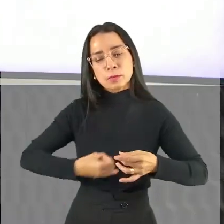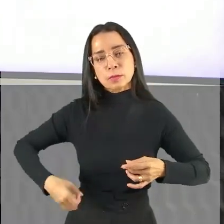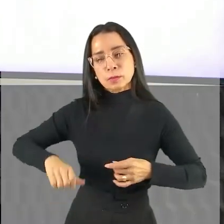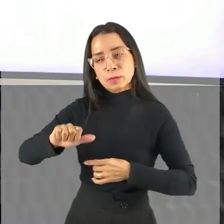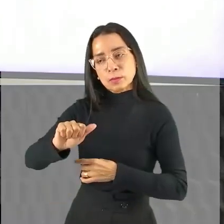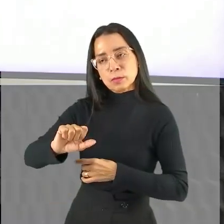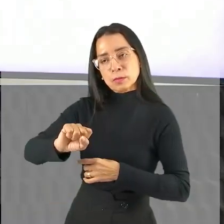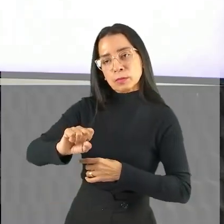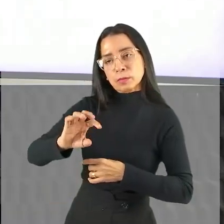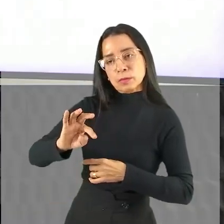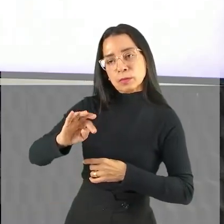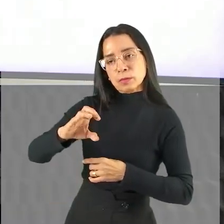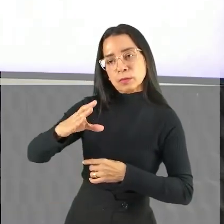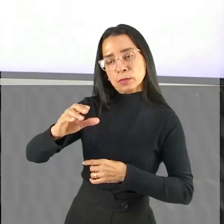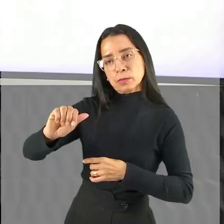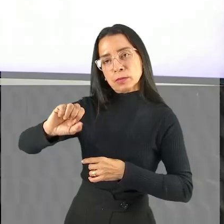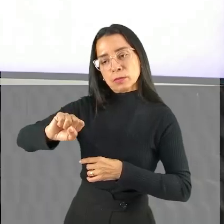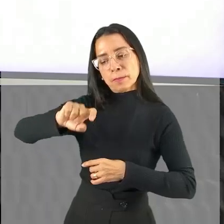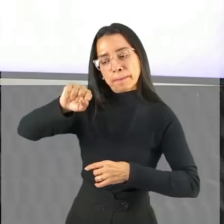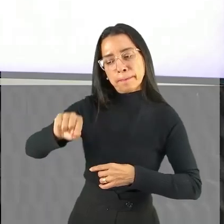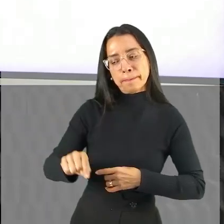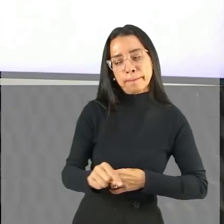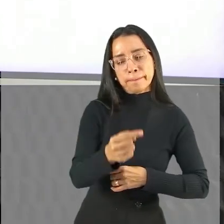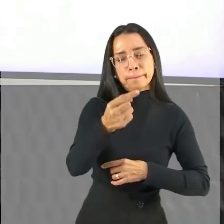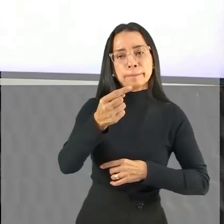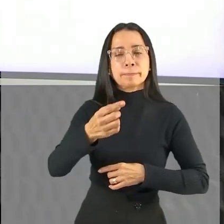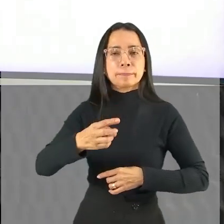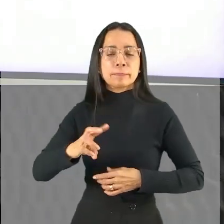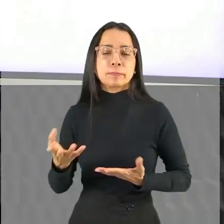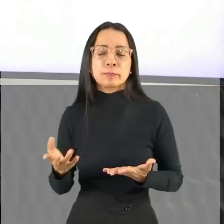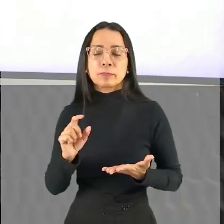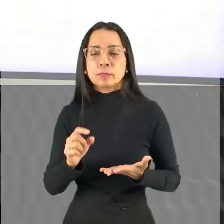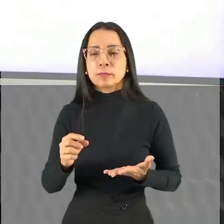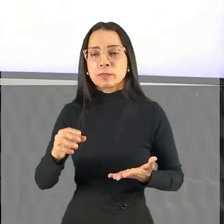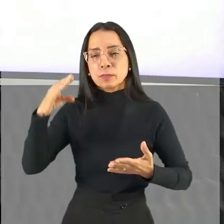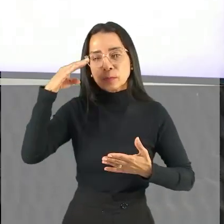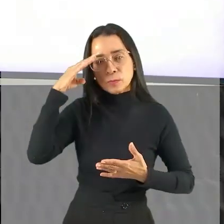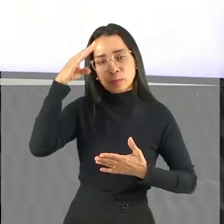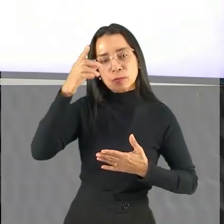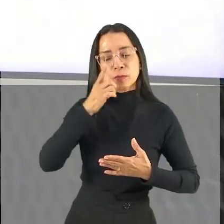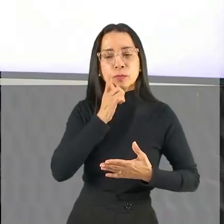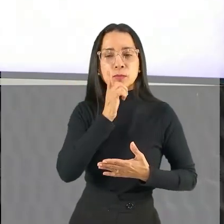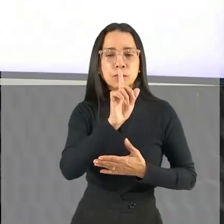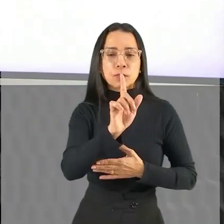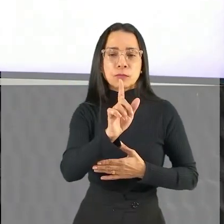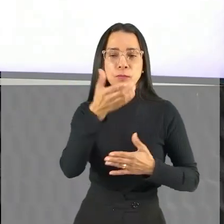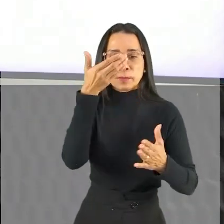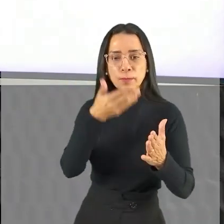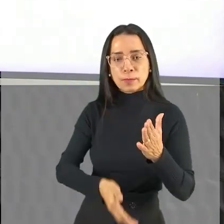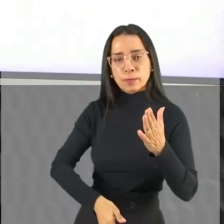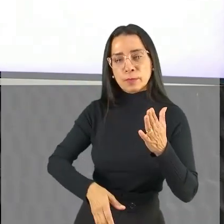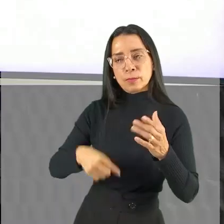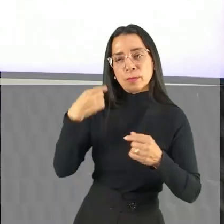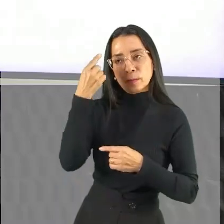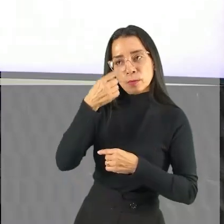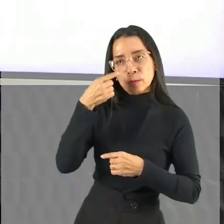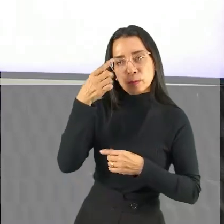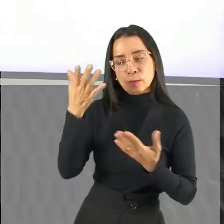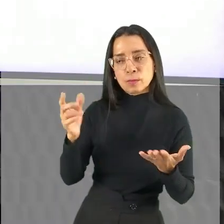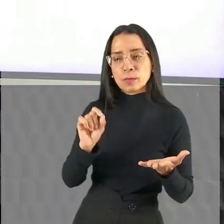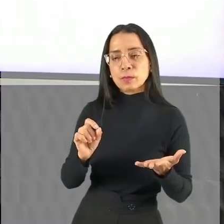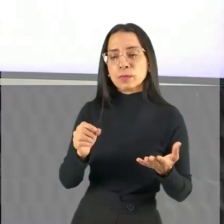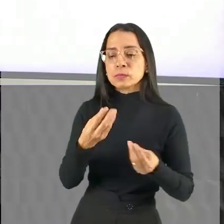com milhares de soldados, com uma infraestrutura gigantesca, consegue ser derrotado pelos espanhóis? Como é que